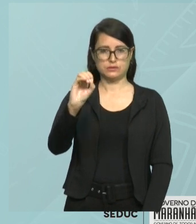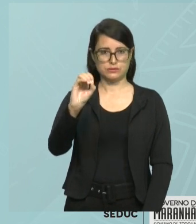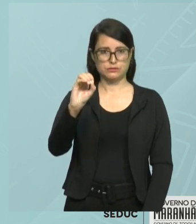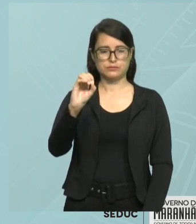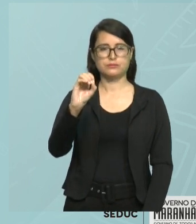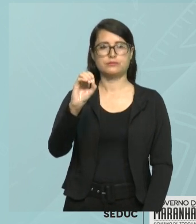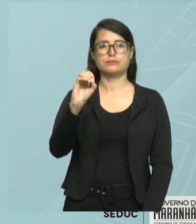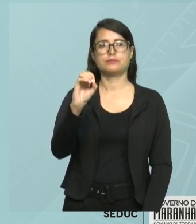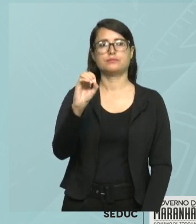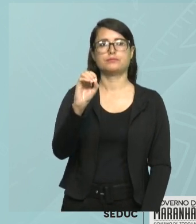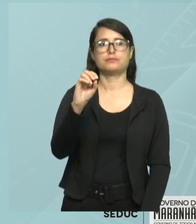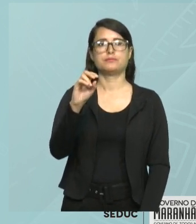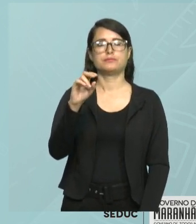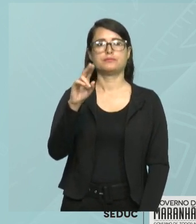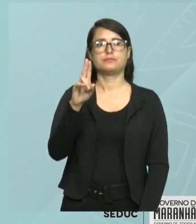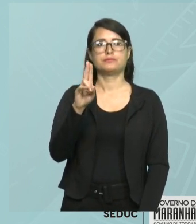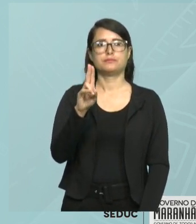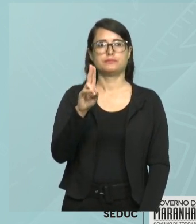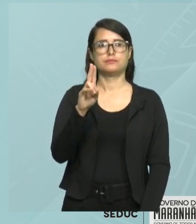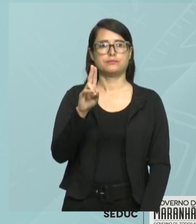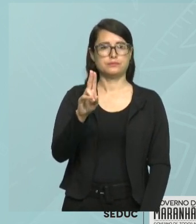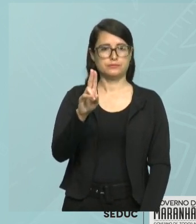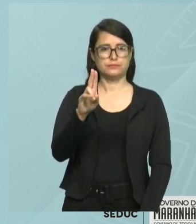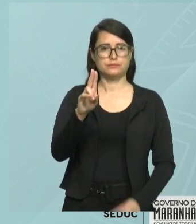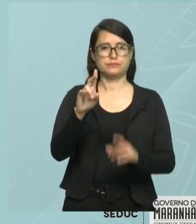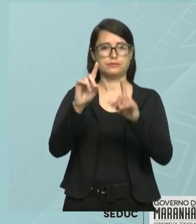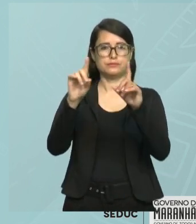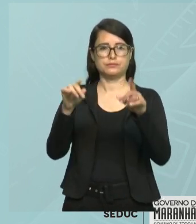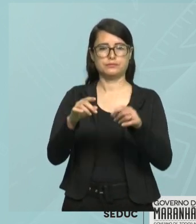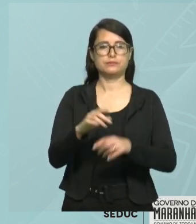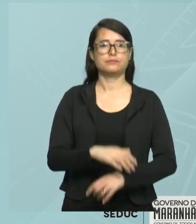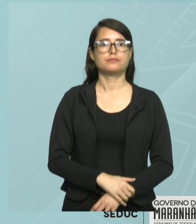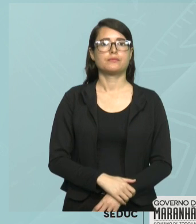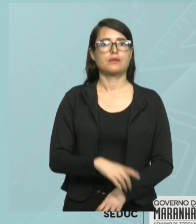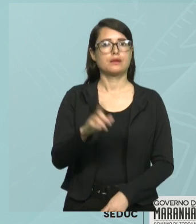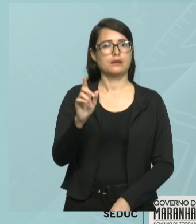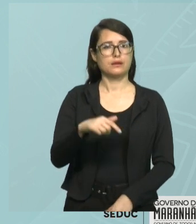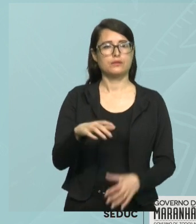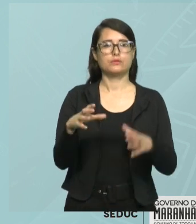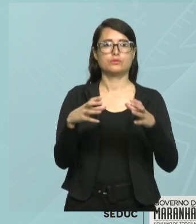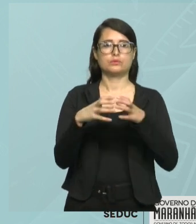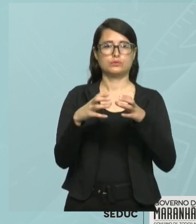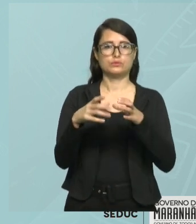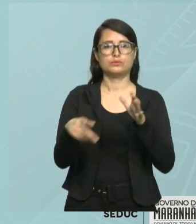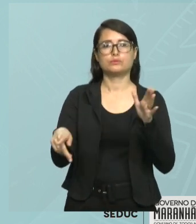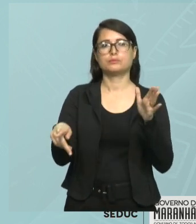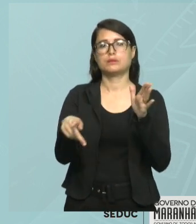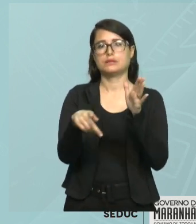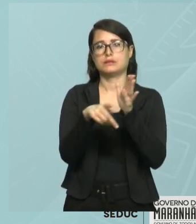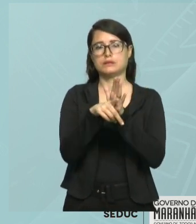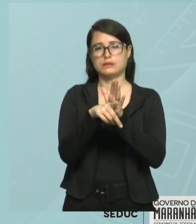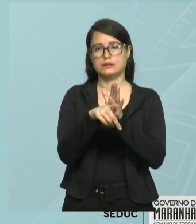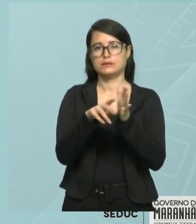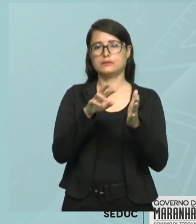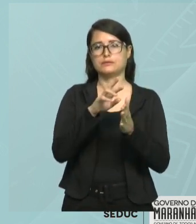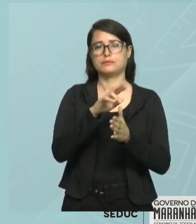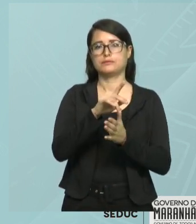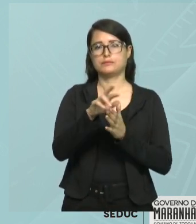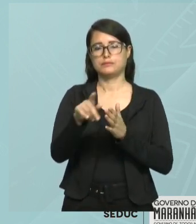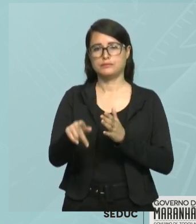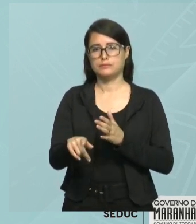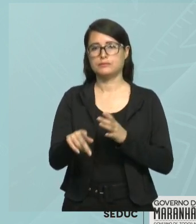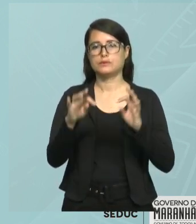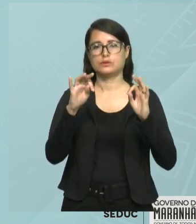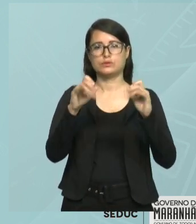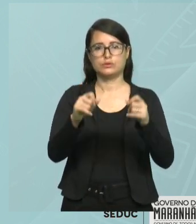é o completo, o todo. Agora, é o conjunto ao qual pertencem os elementos de todos